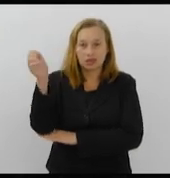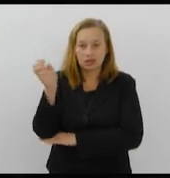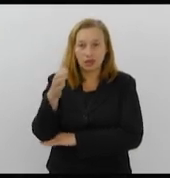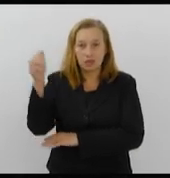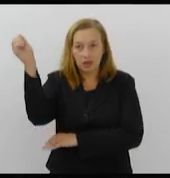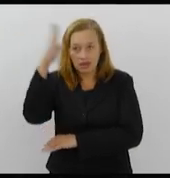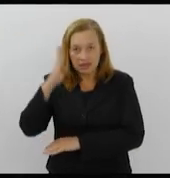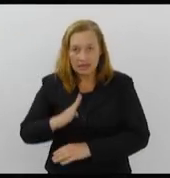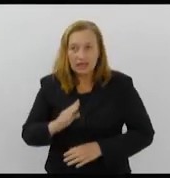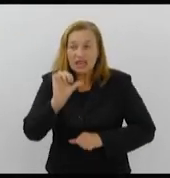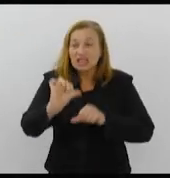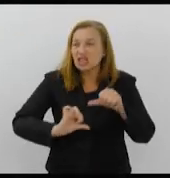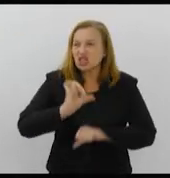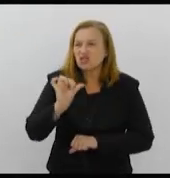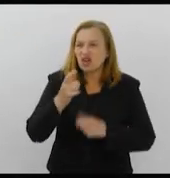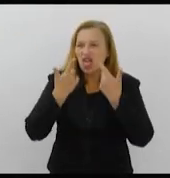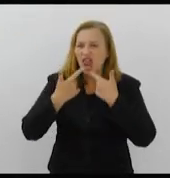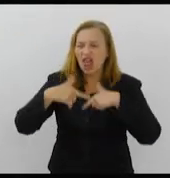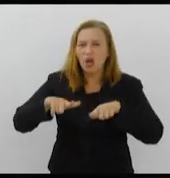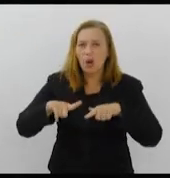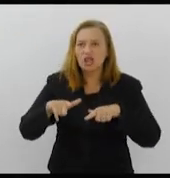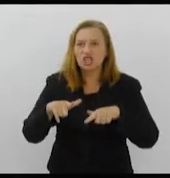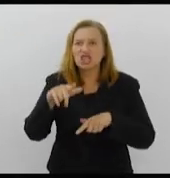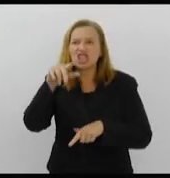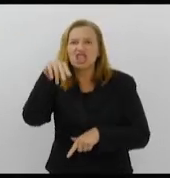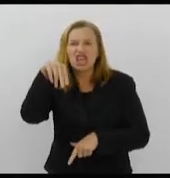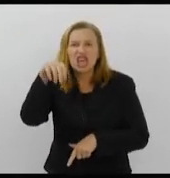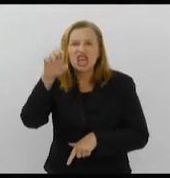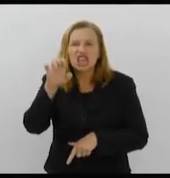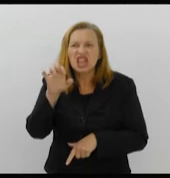transformando ele em linguagem neutra,